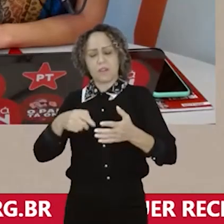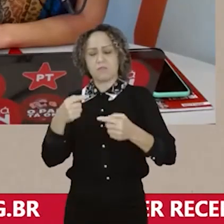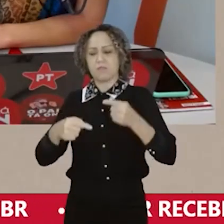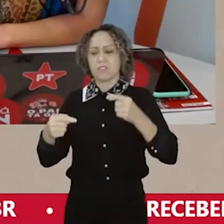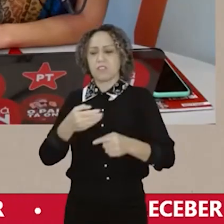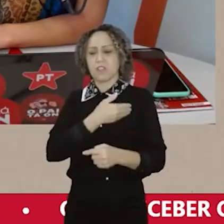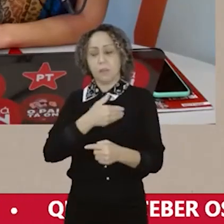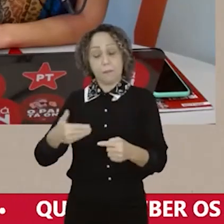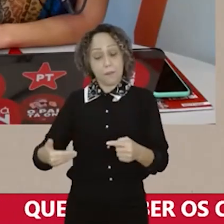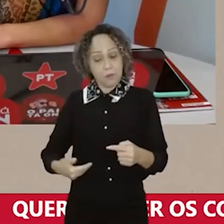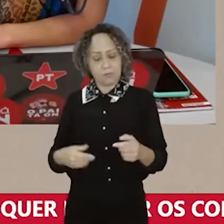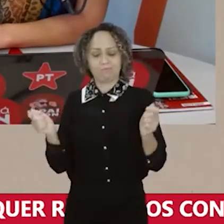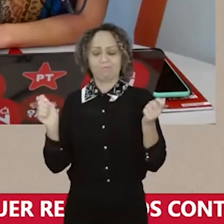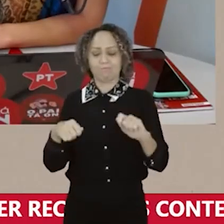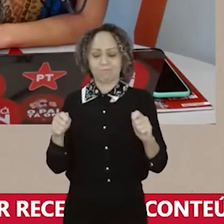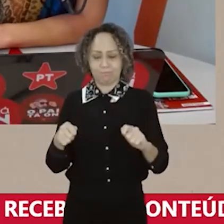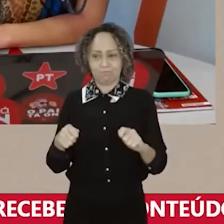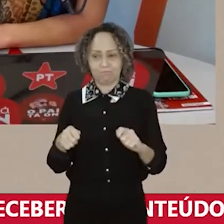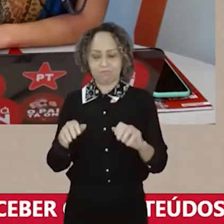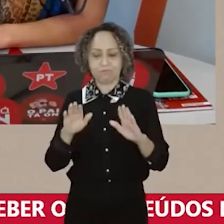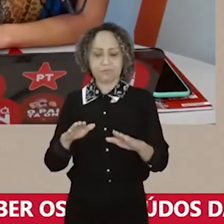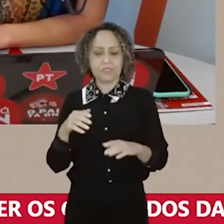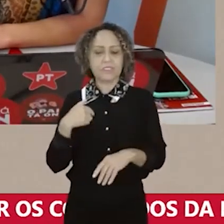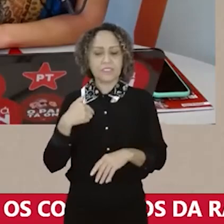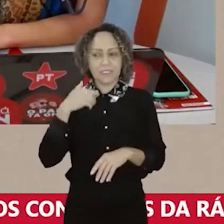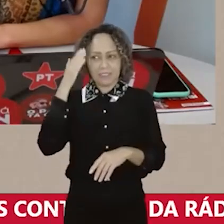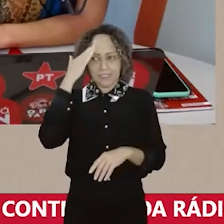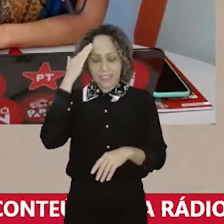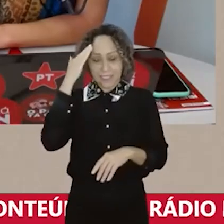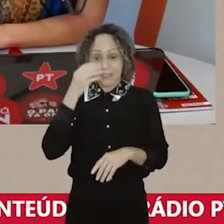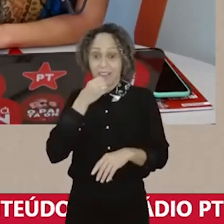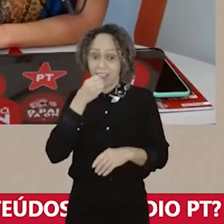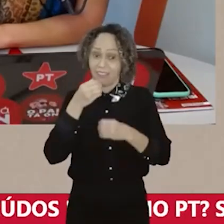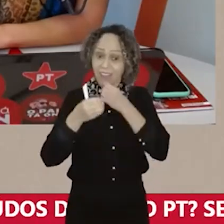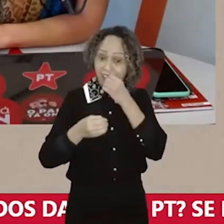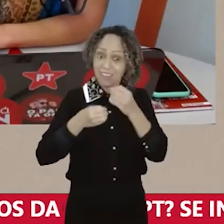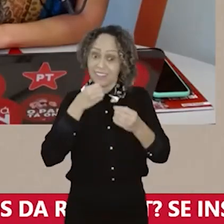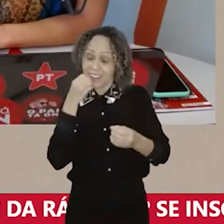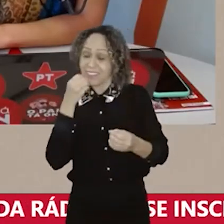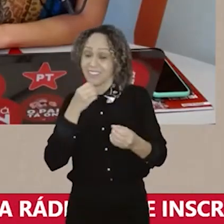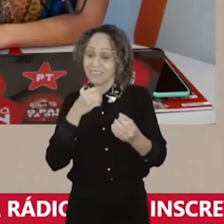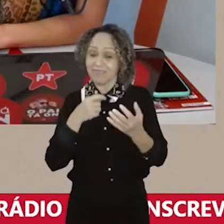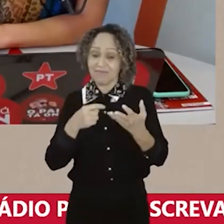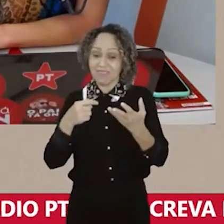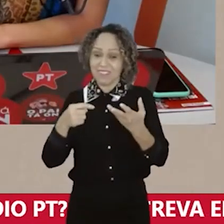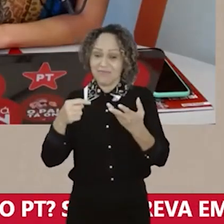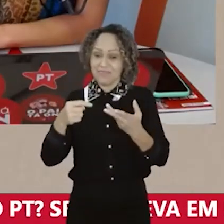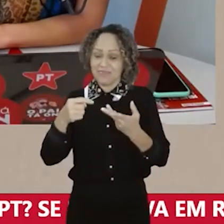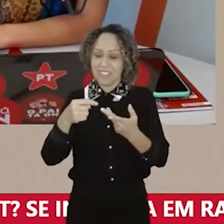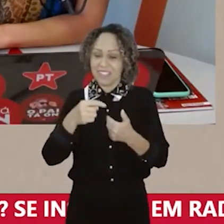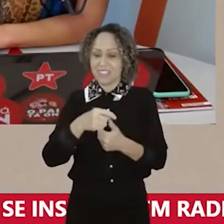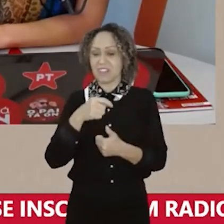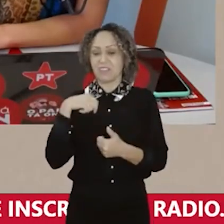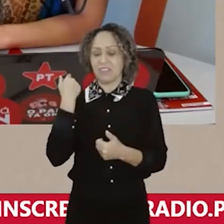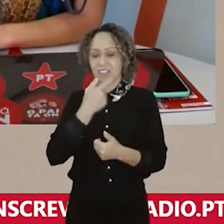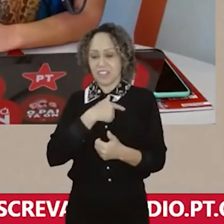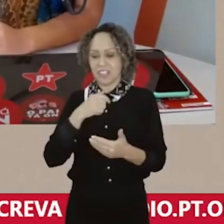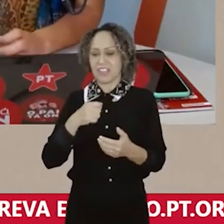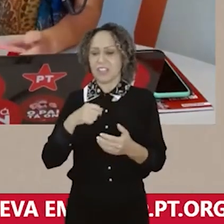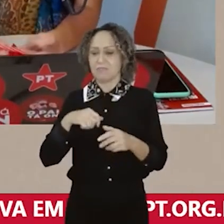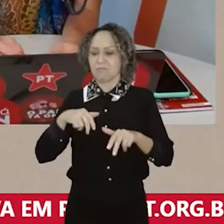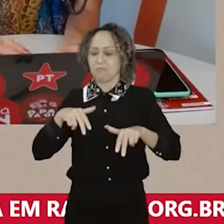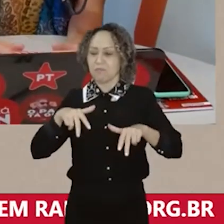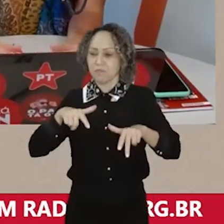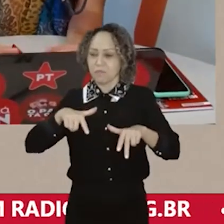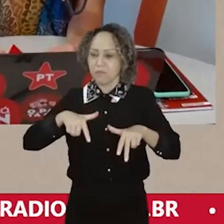sei que vocês fizeram entrevistas estão fazendo, né, com várias das nossas militantes,